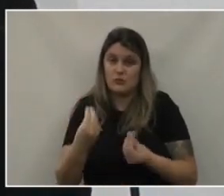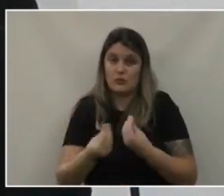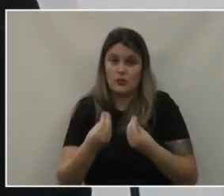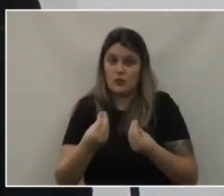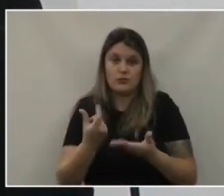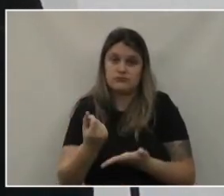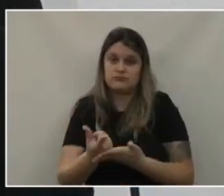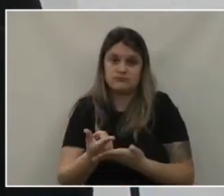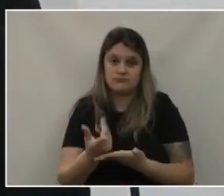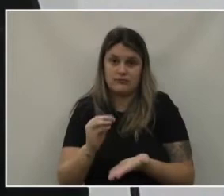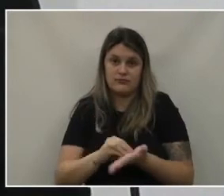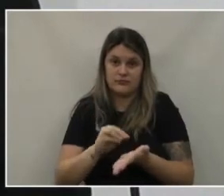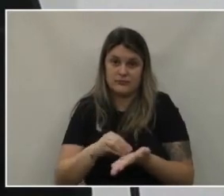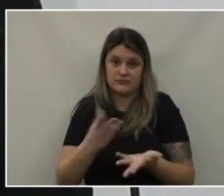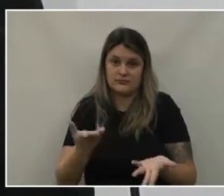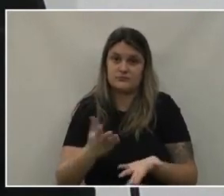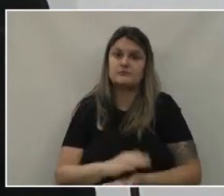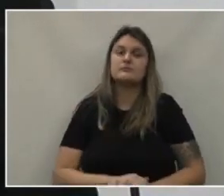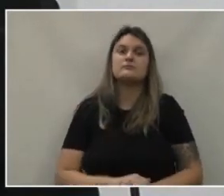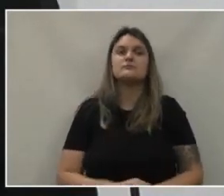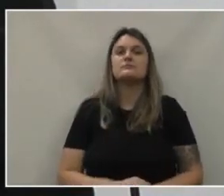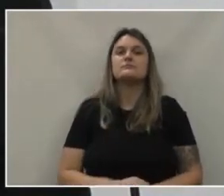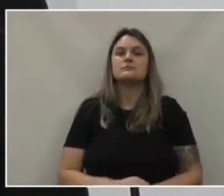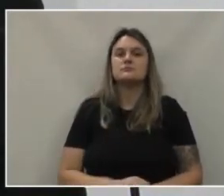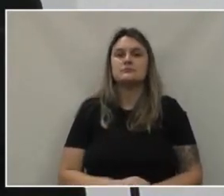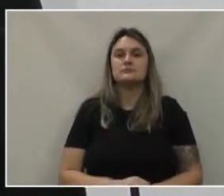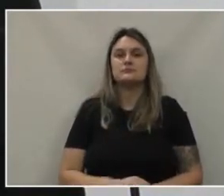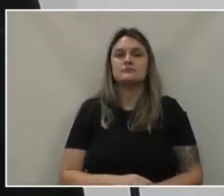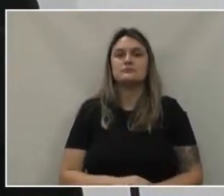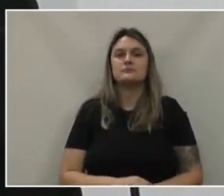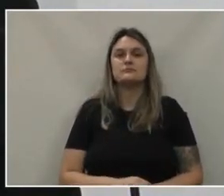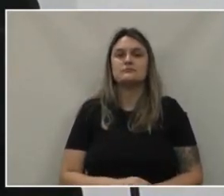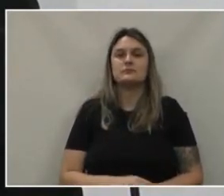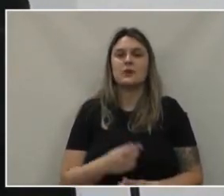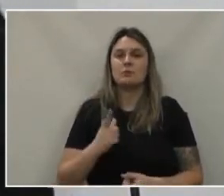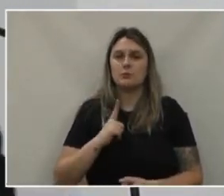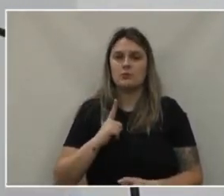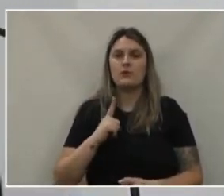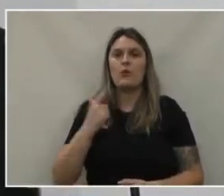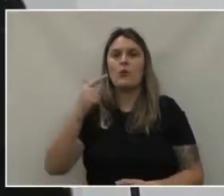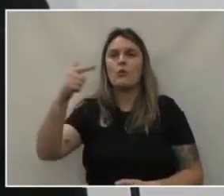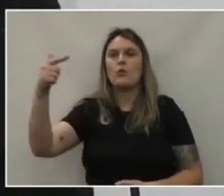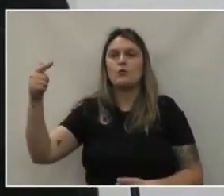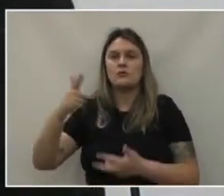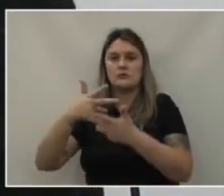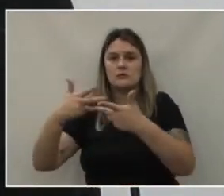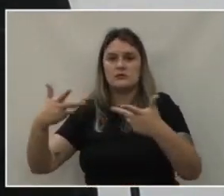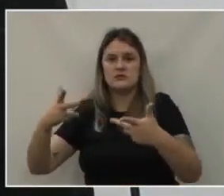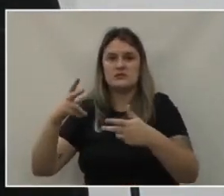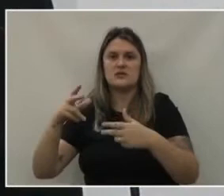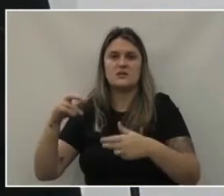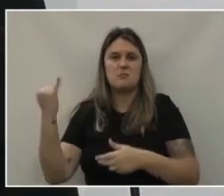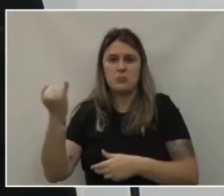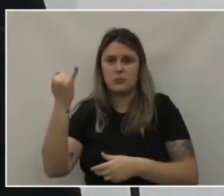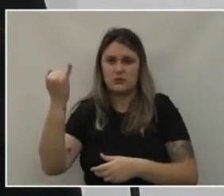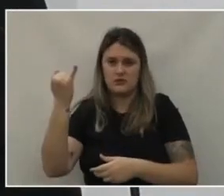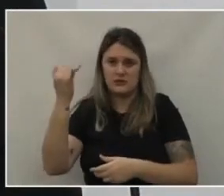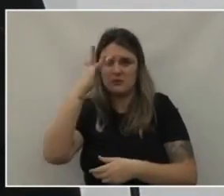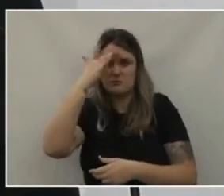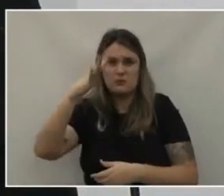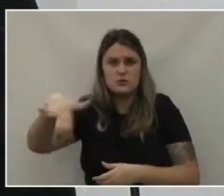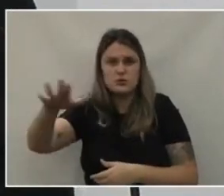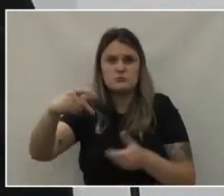nós estarmos comprando nada nesse sentido, porque nós carecemos aí de muitas coisas que os nossos